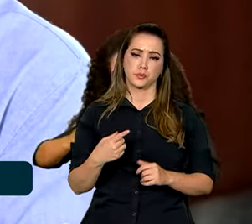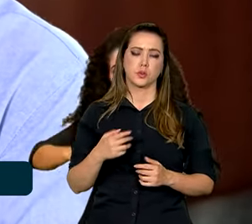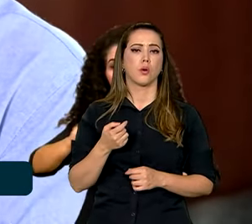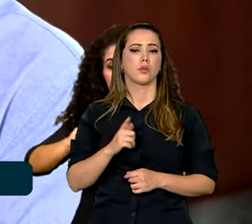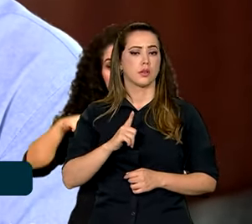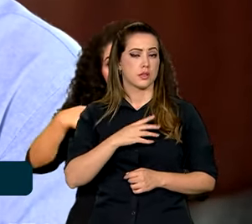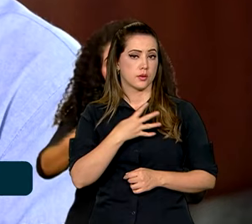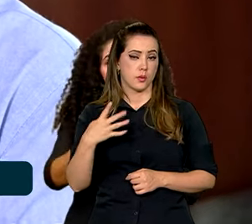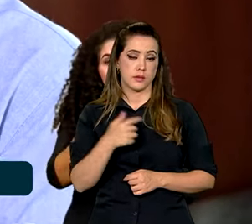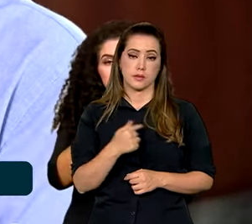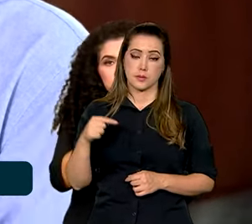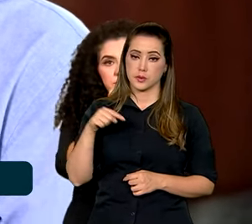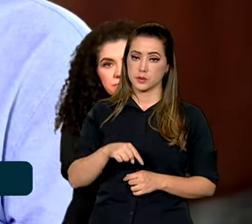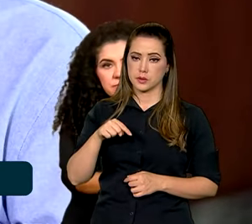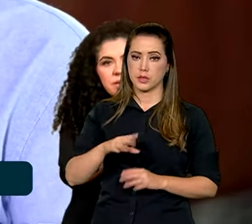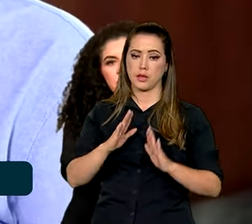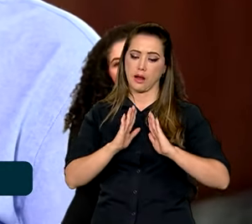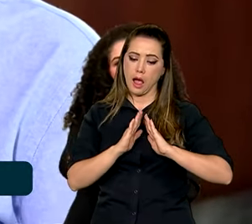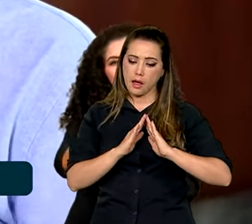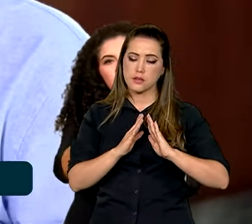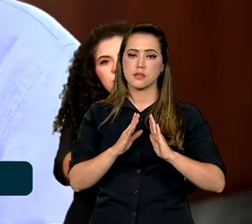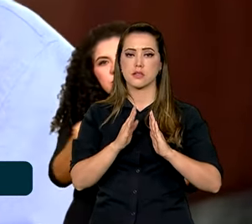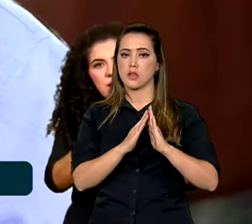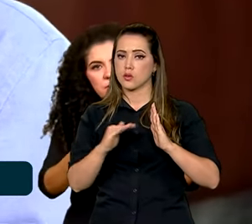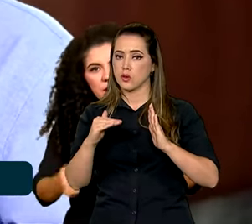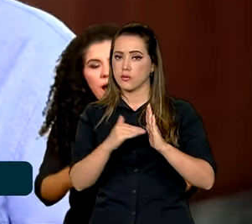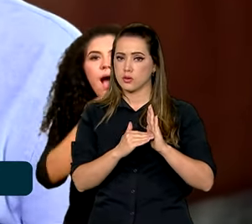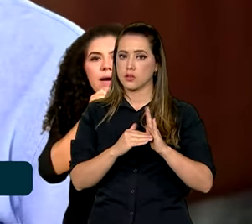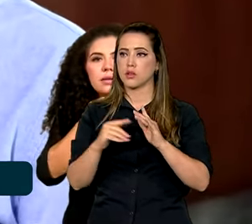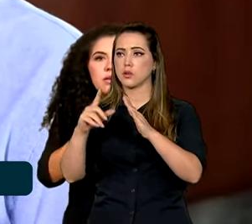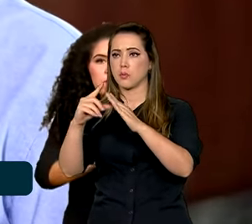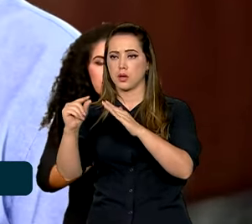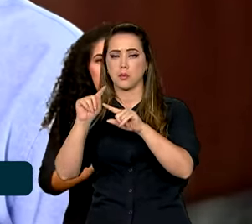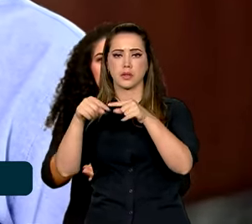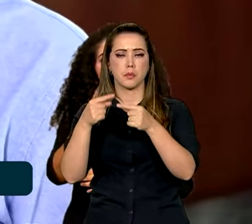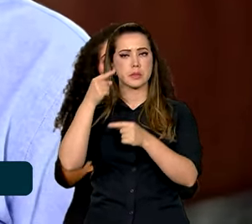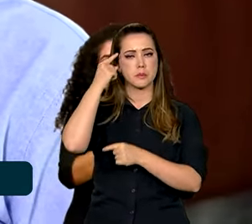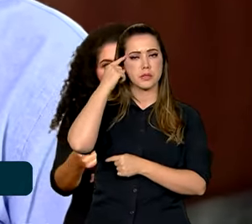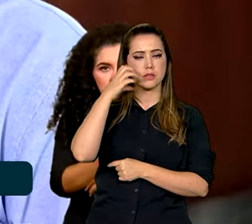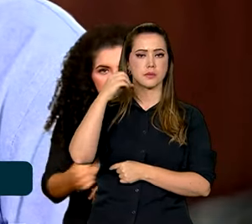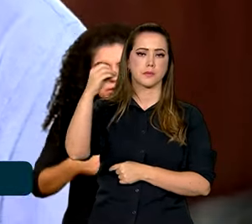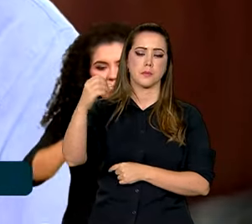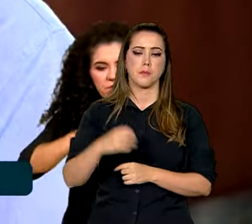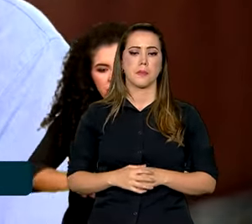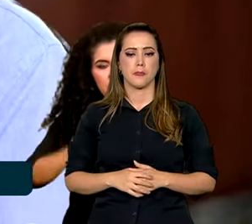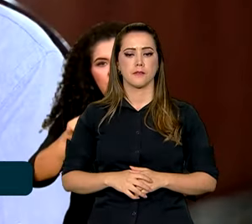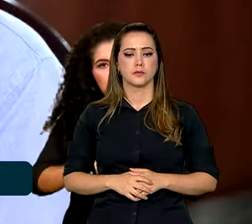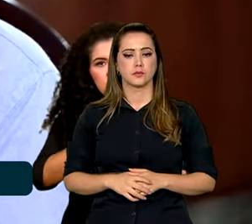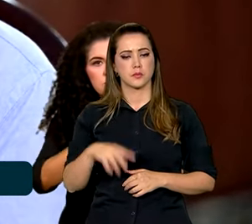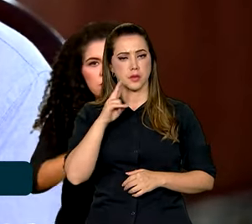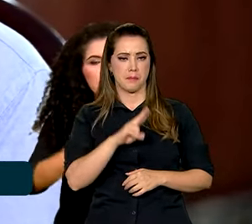qu semanas aqui sabe em casa no Alvorada e no Planalto para depois então pensar em viajar mas do ponto